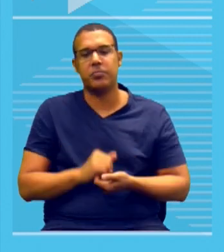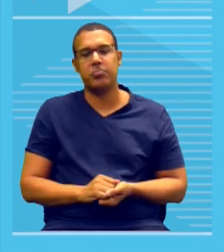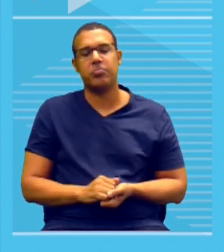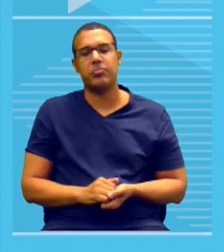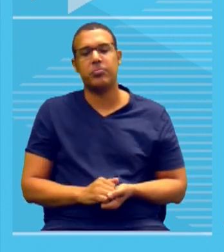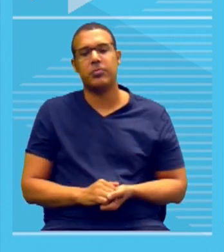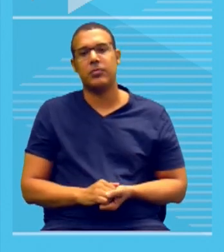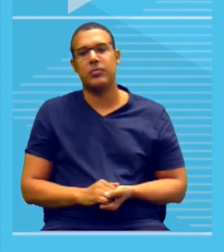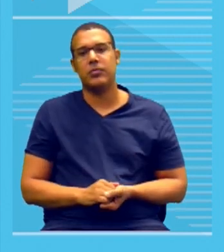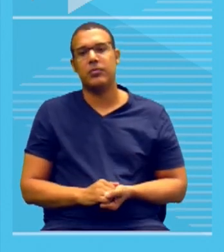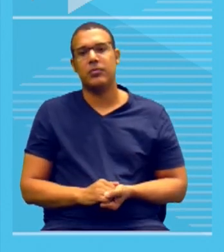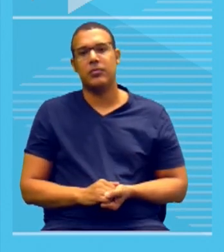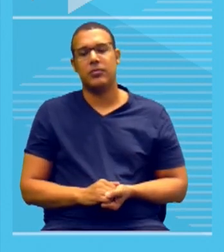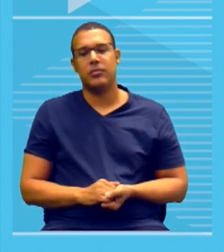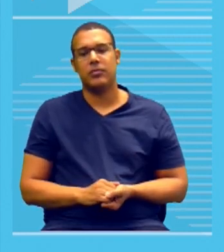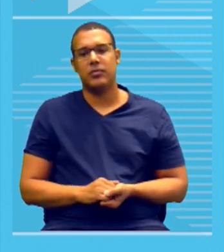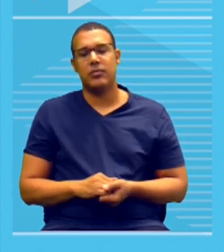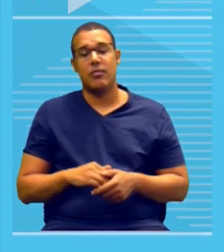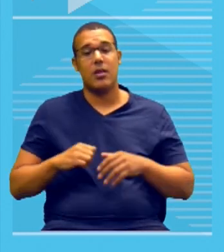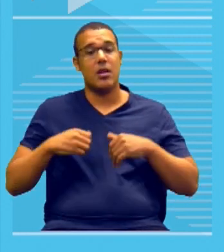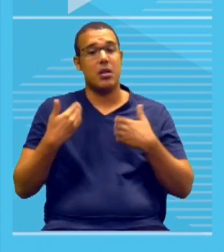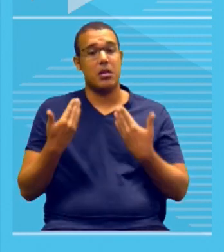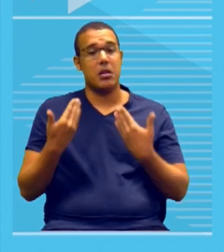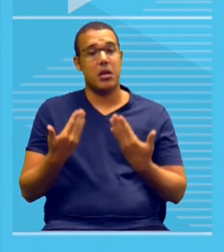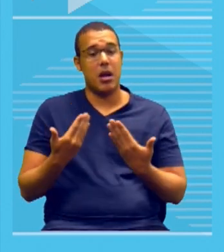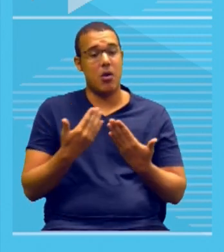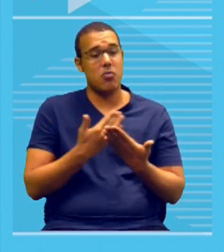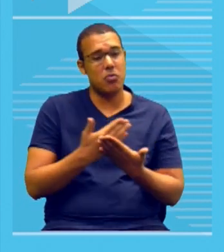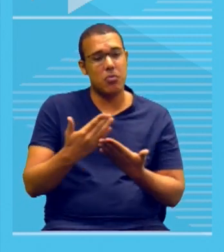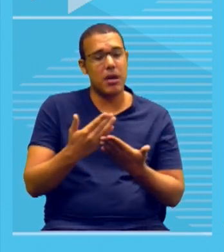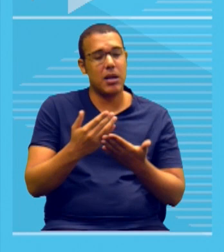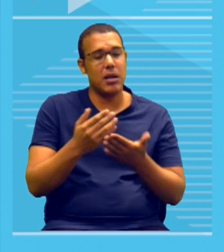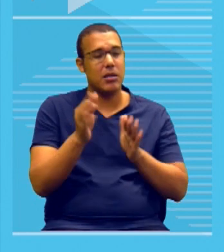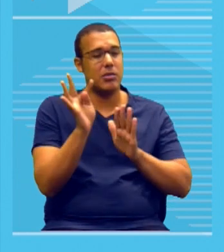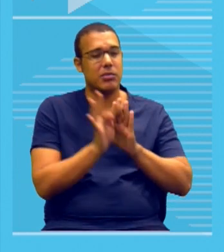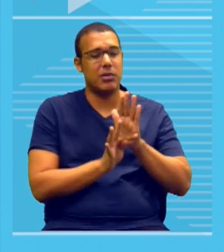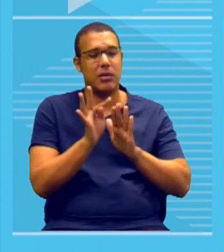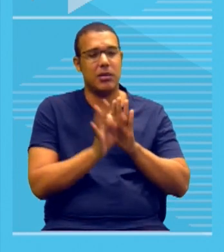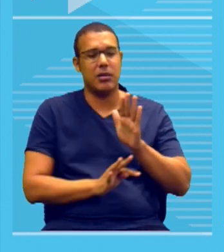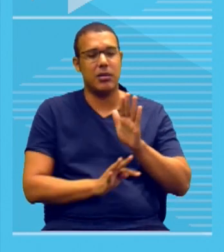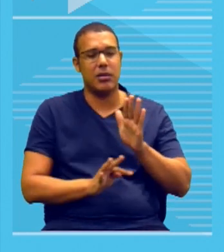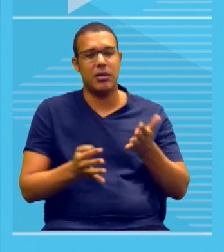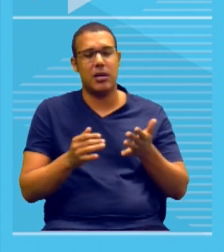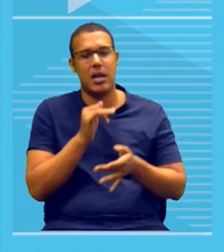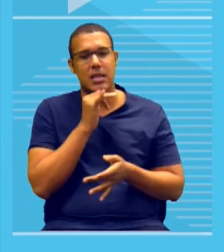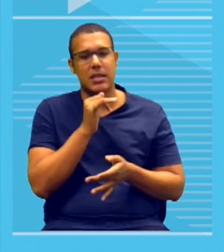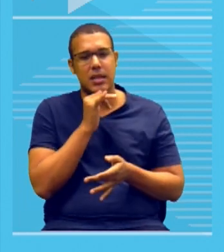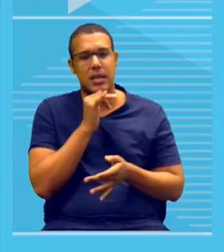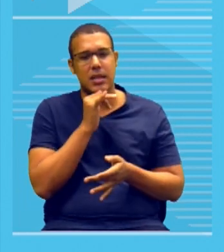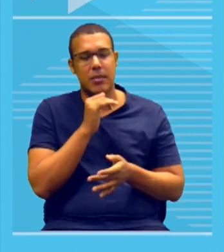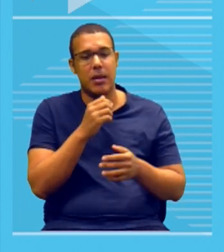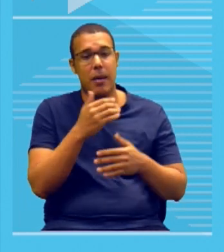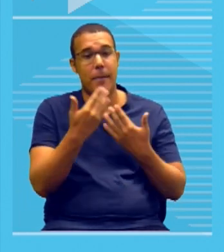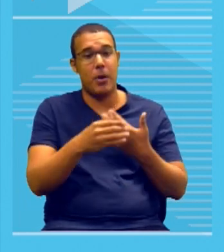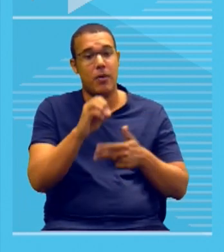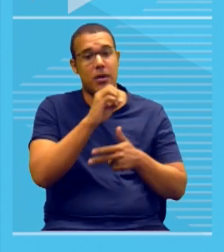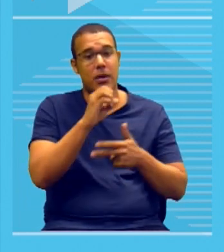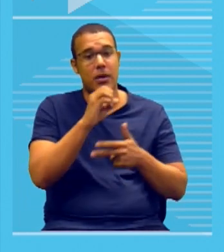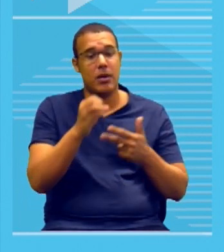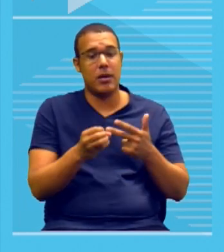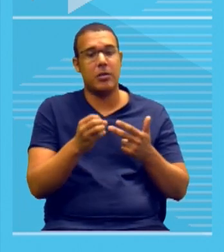então não abra um texto por exemplo lá no ENEM assim